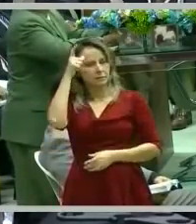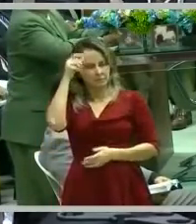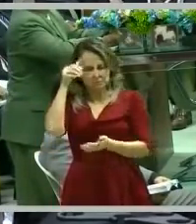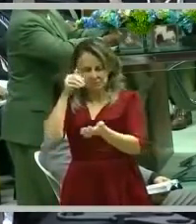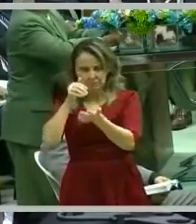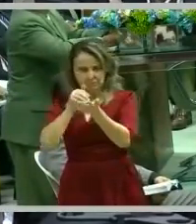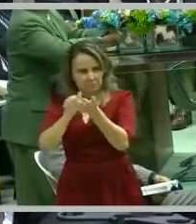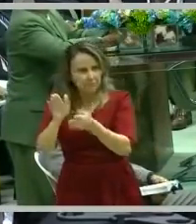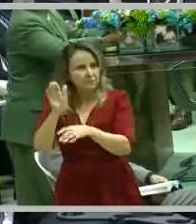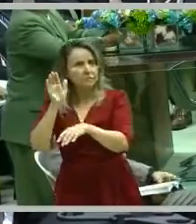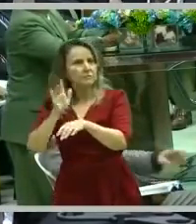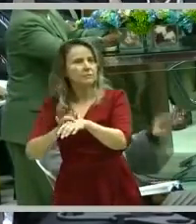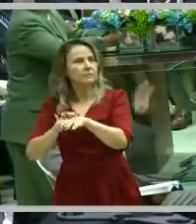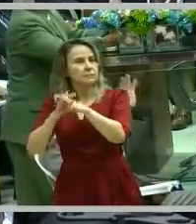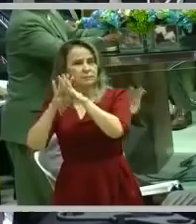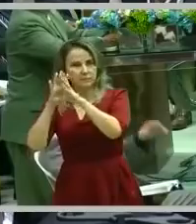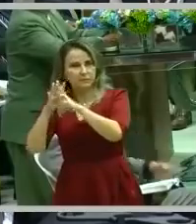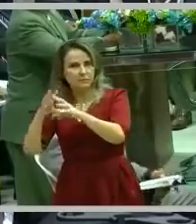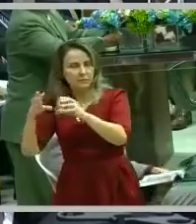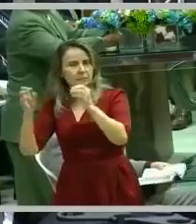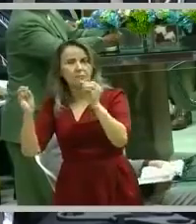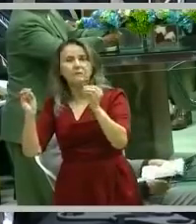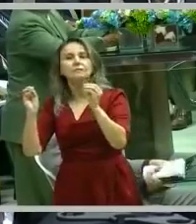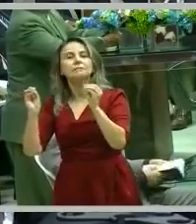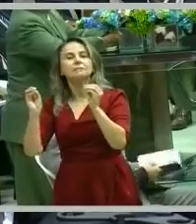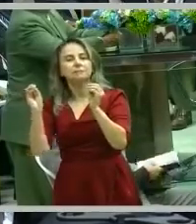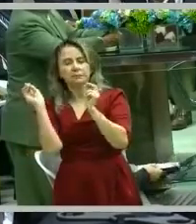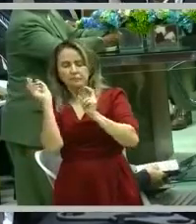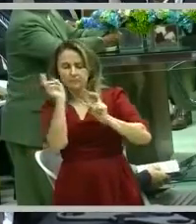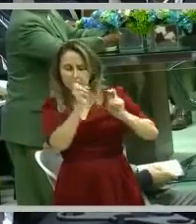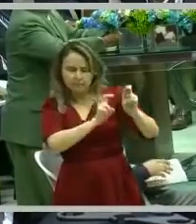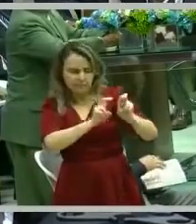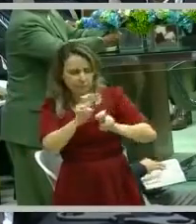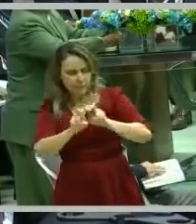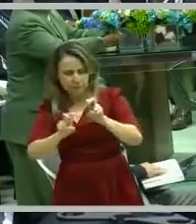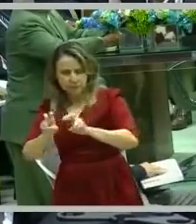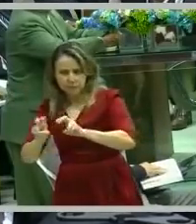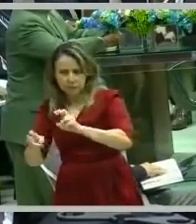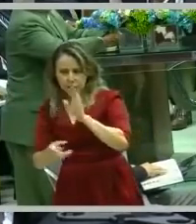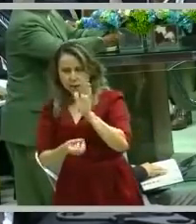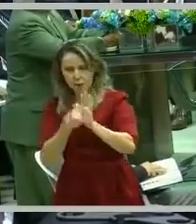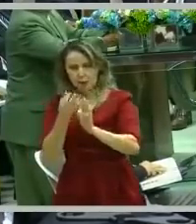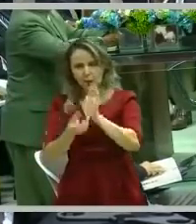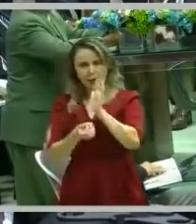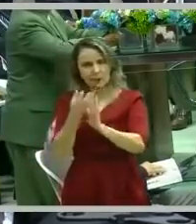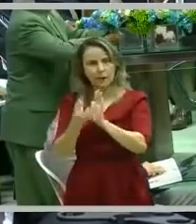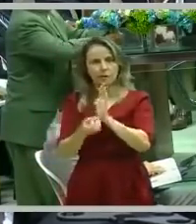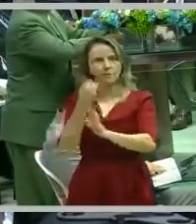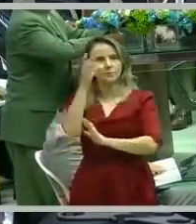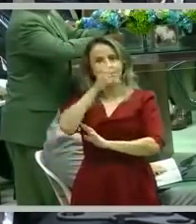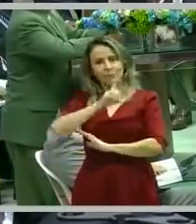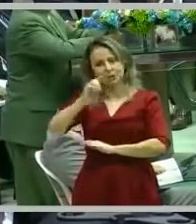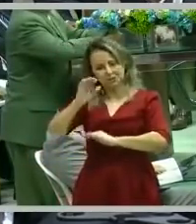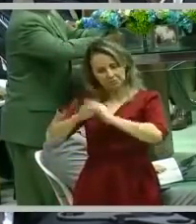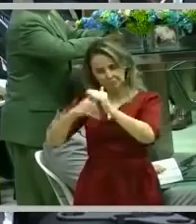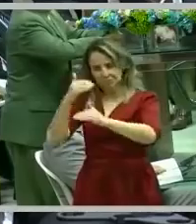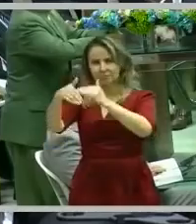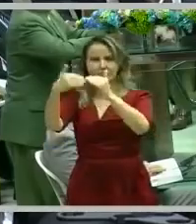curar enfermo. Esse revestimento é para fazer a obra de Deus avançar na terra.